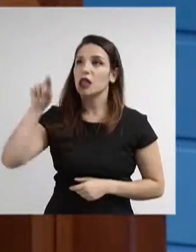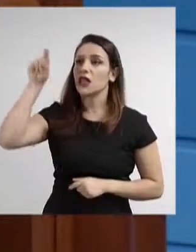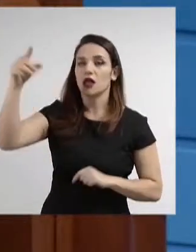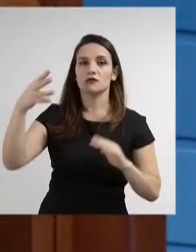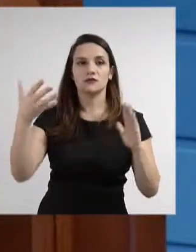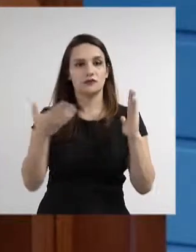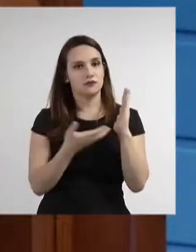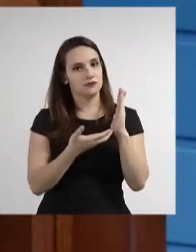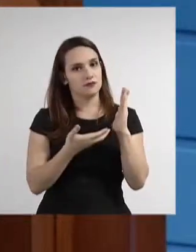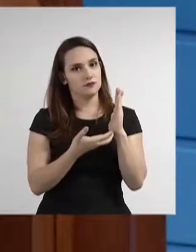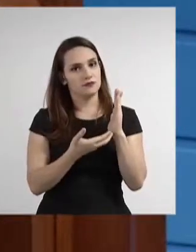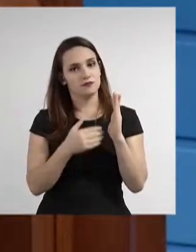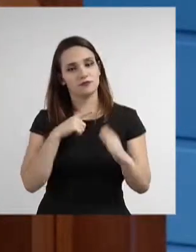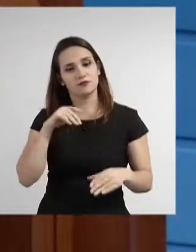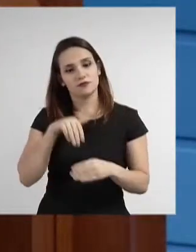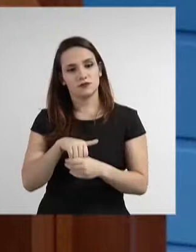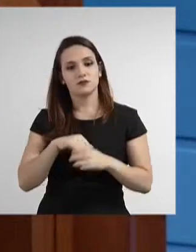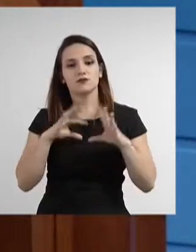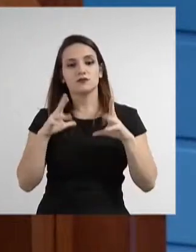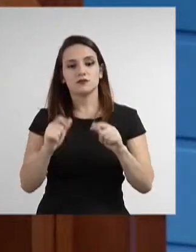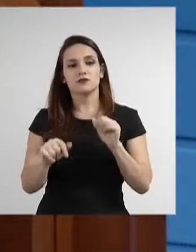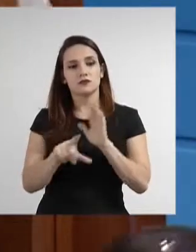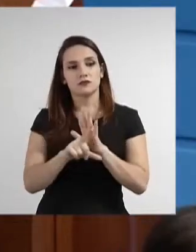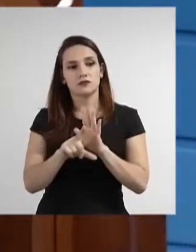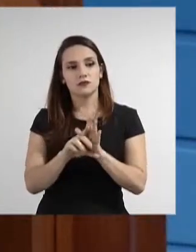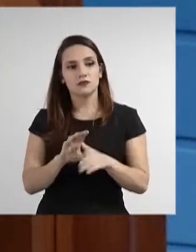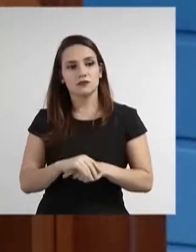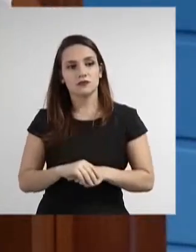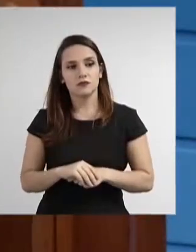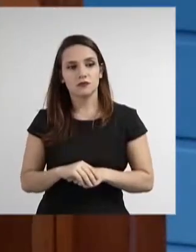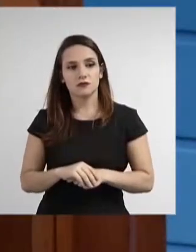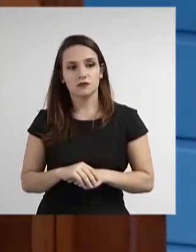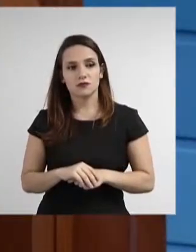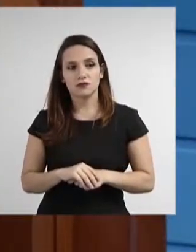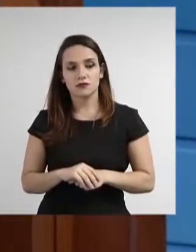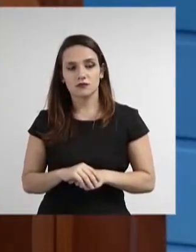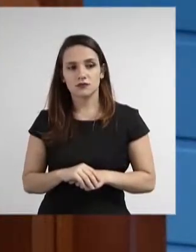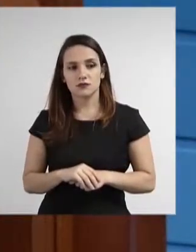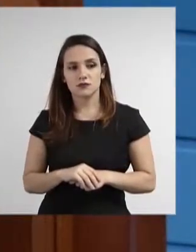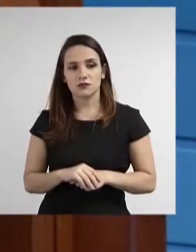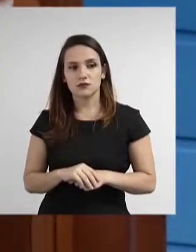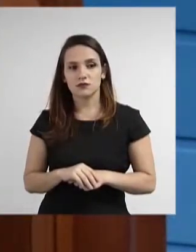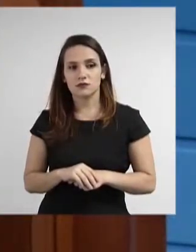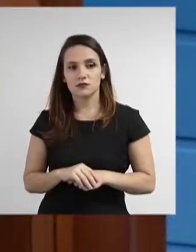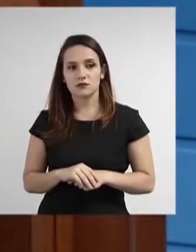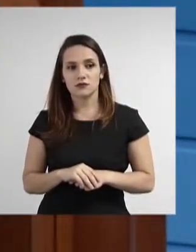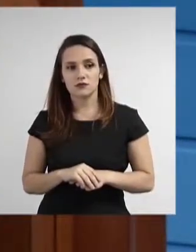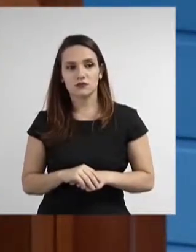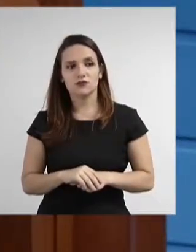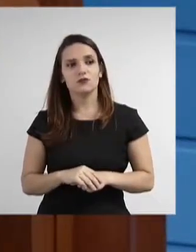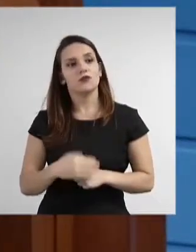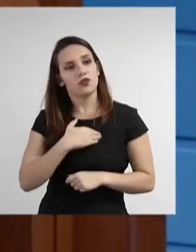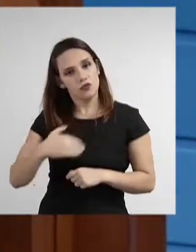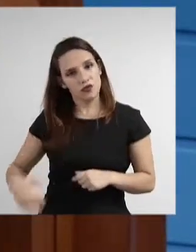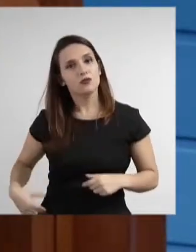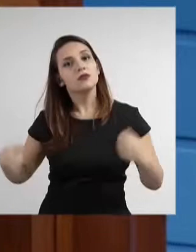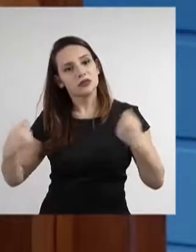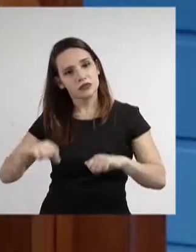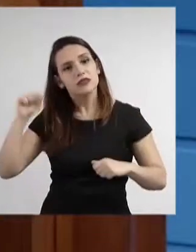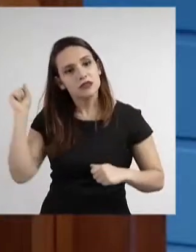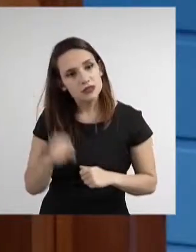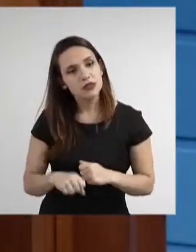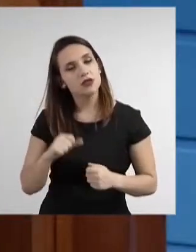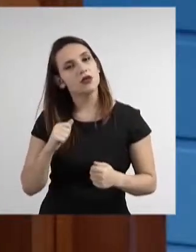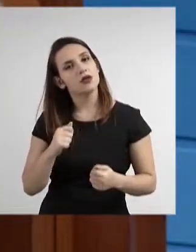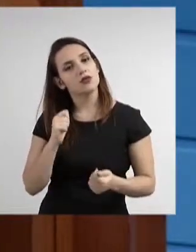votar. As emendas de bancada se tornando impositiva, quer dizer, o governo federal vai ser obrigado a pagar as